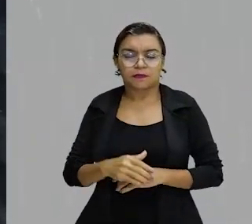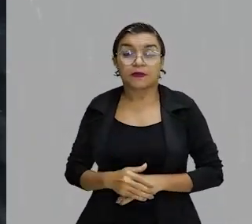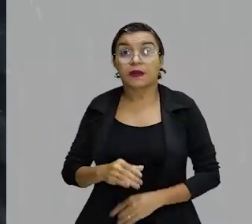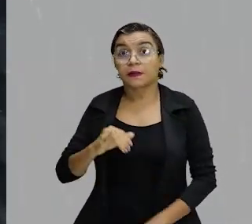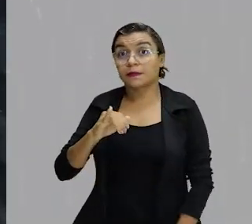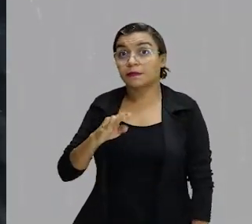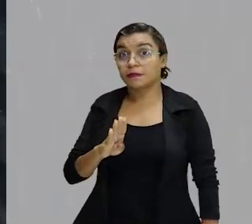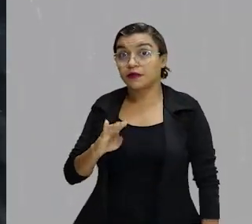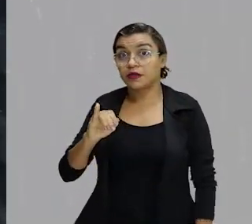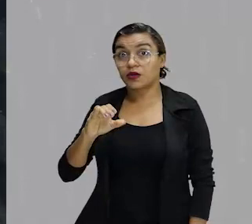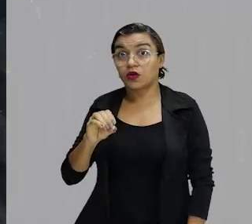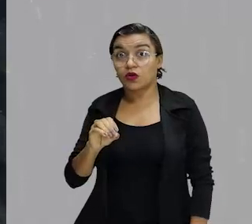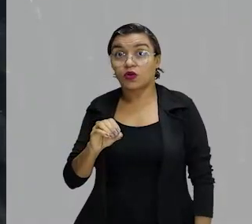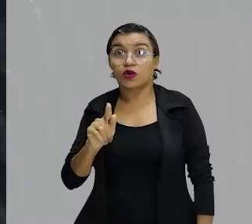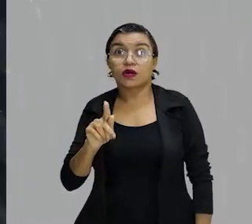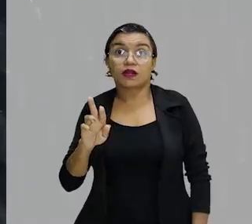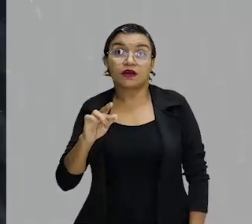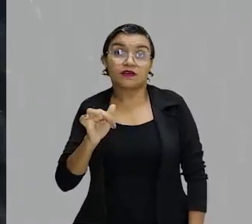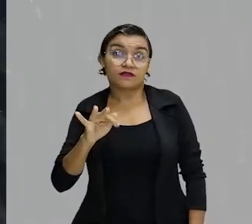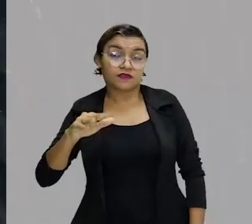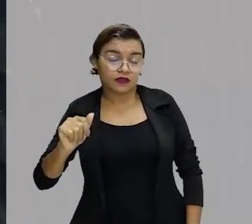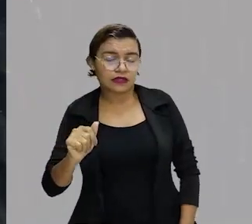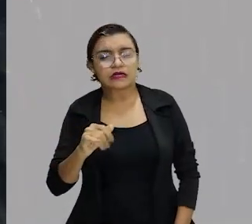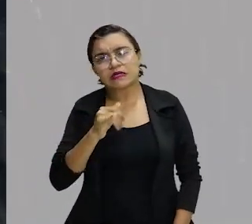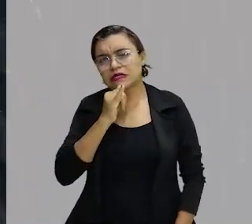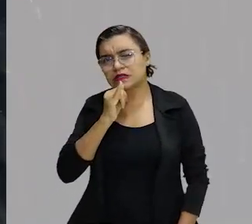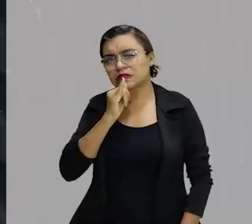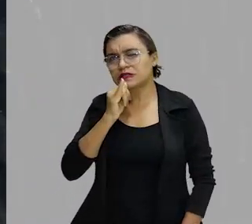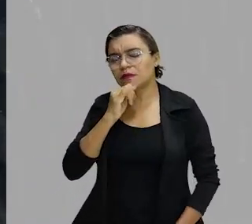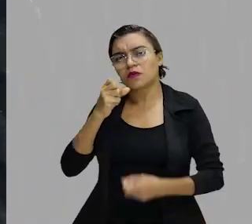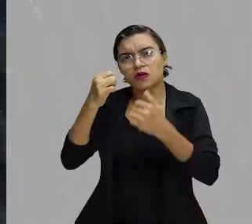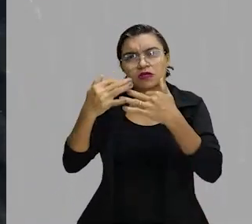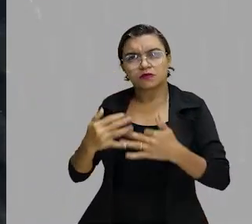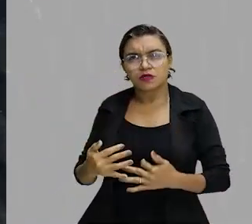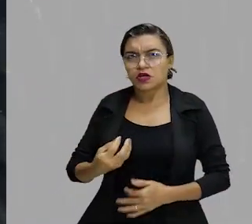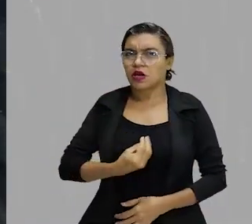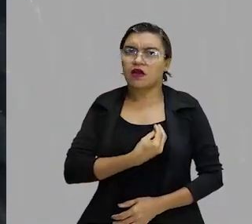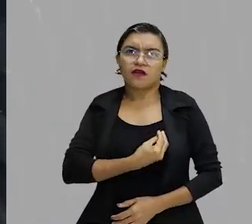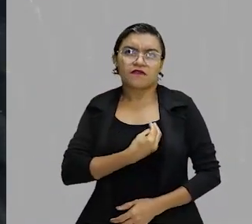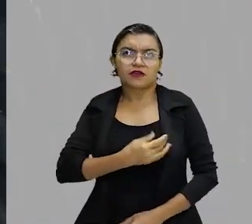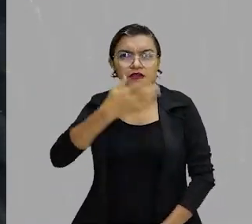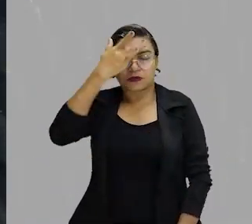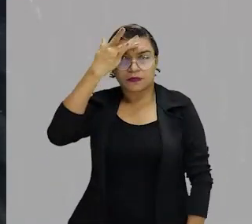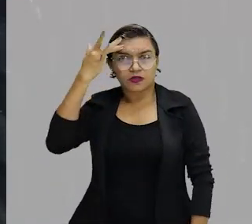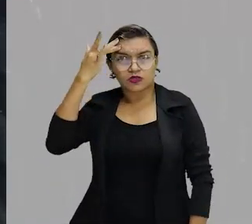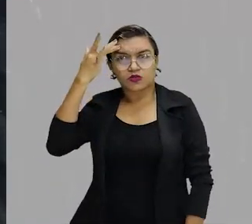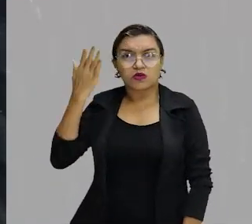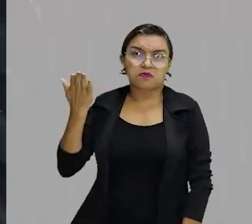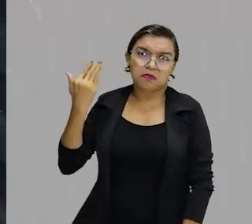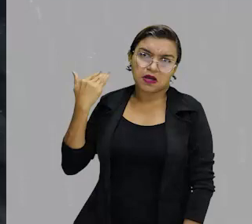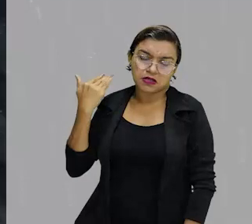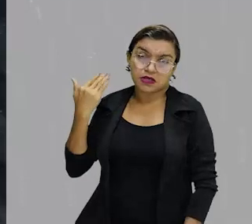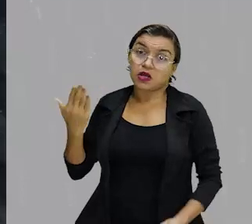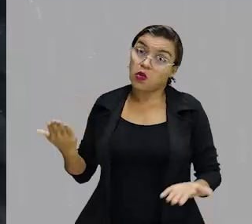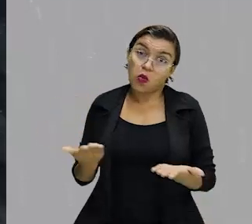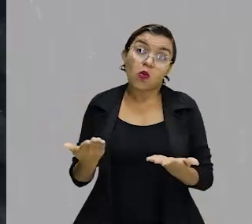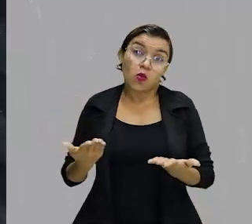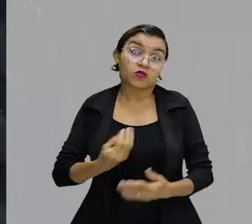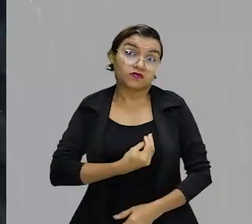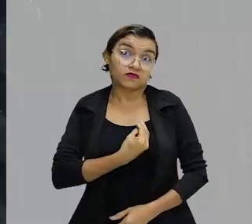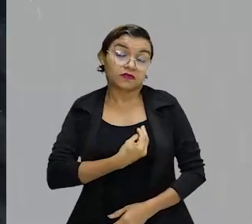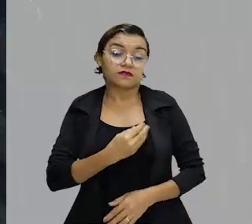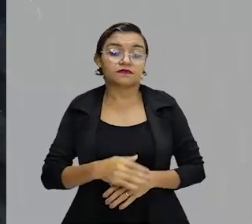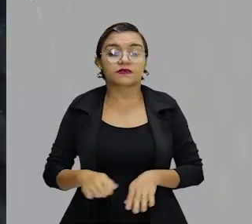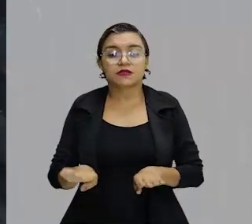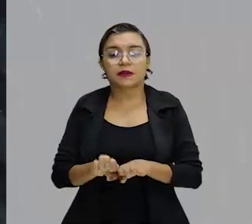as biografias, que são textos que falam da vida de pessoas que existiram ou que existem. Temos as revistas, que